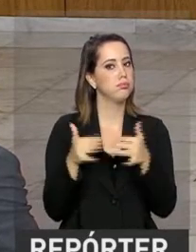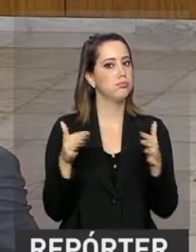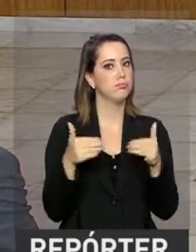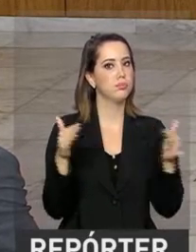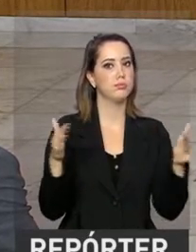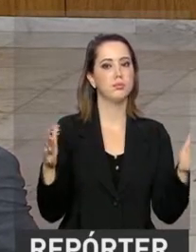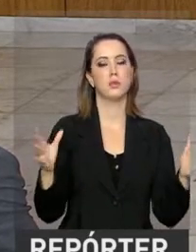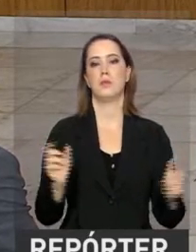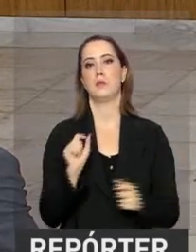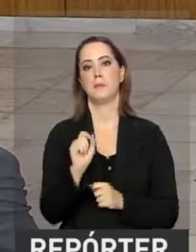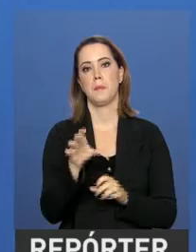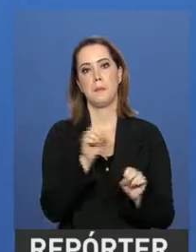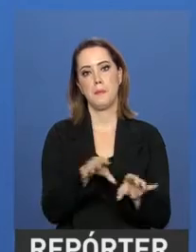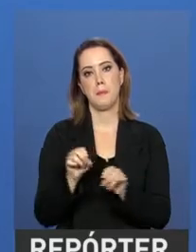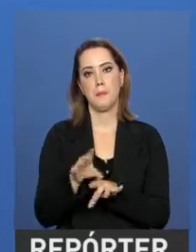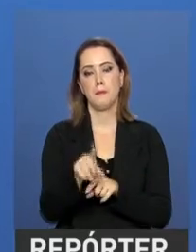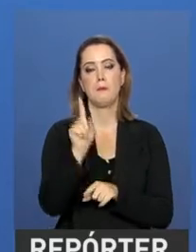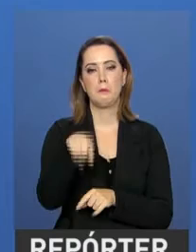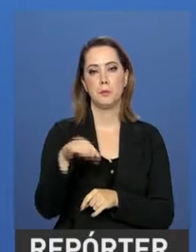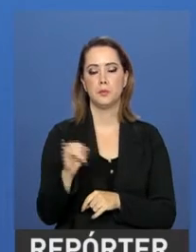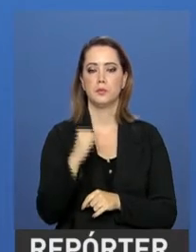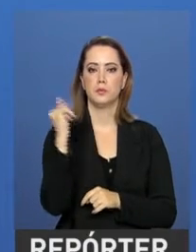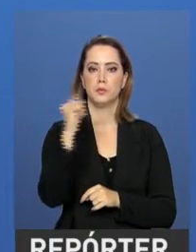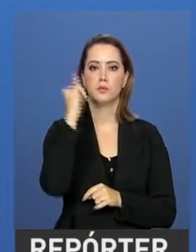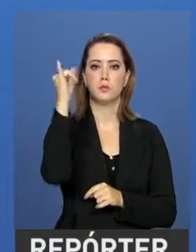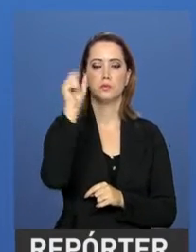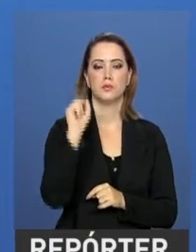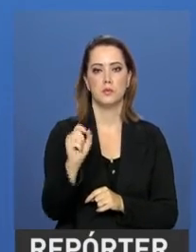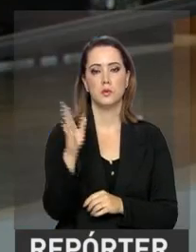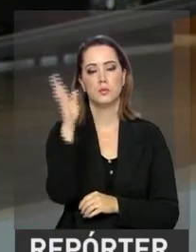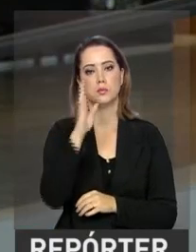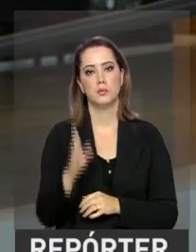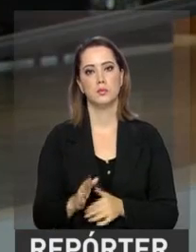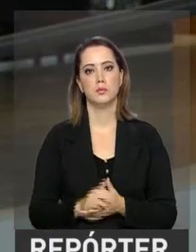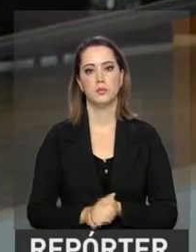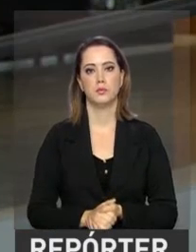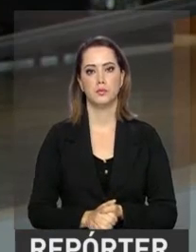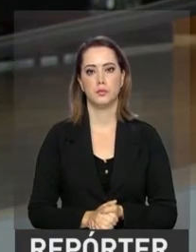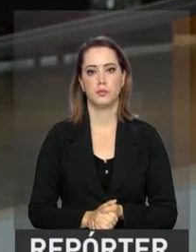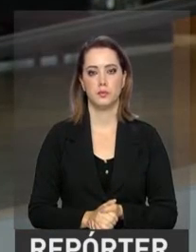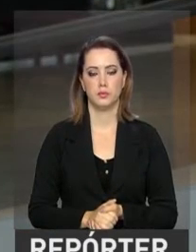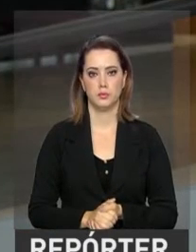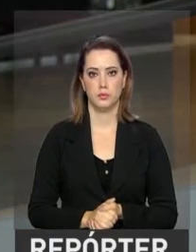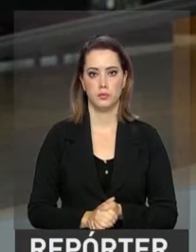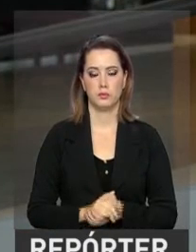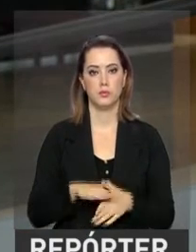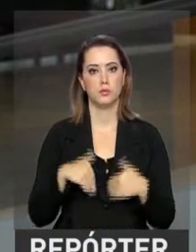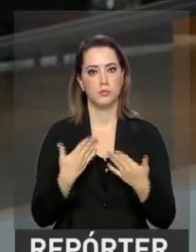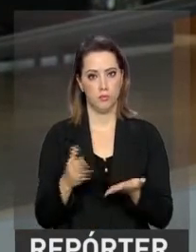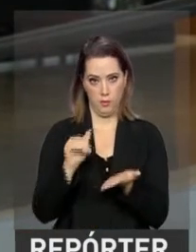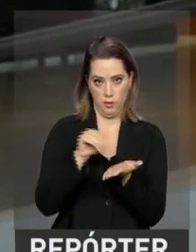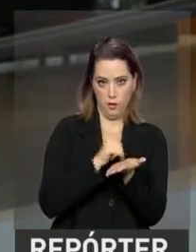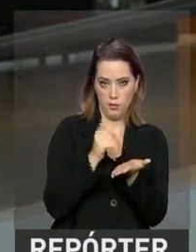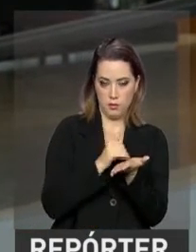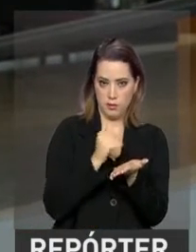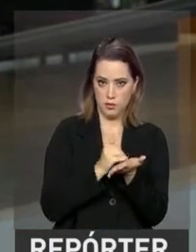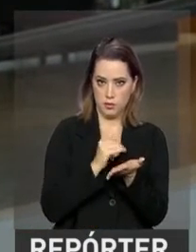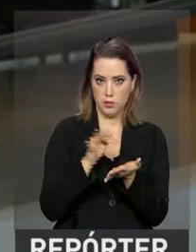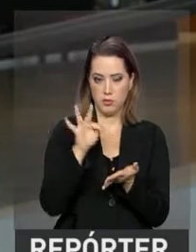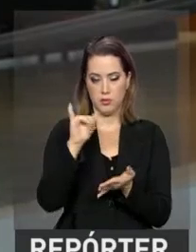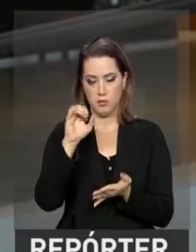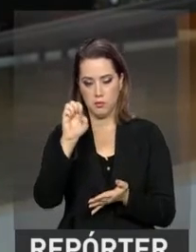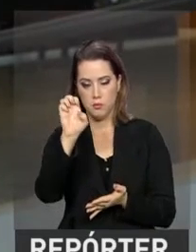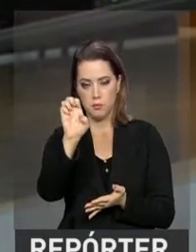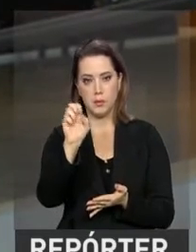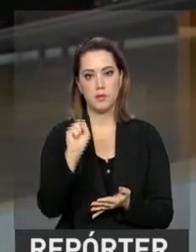trabalhos da educação que nós sabemos que isso é fundamental para o país bom e as inscrições para o fies elas podem